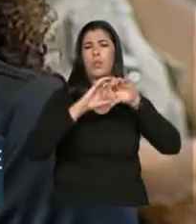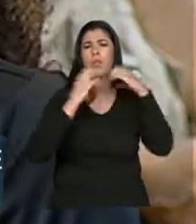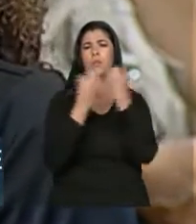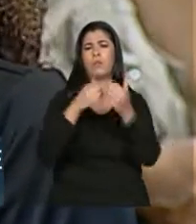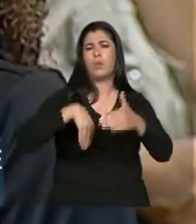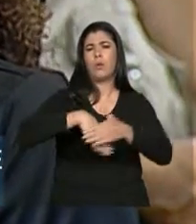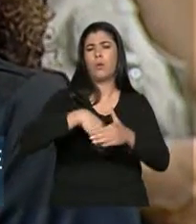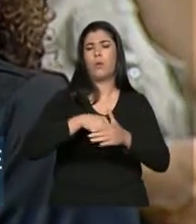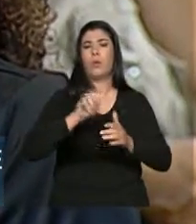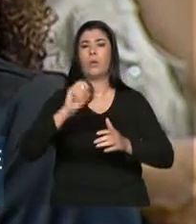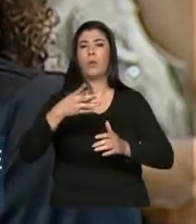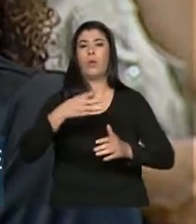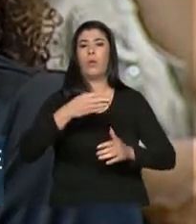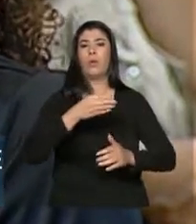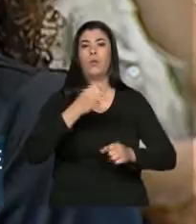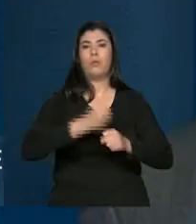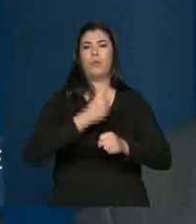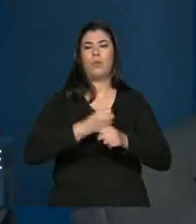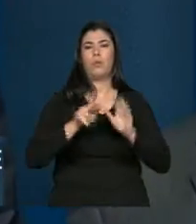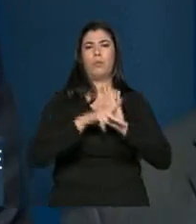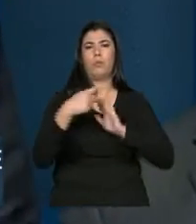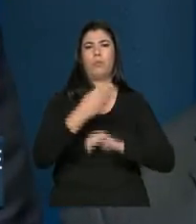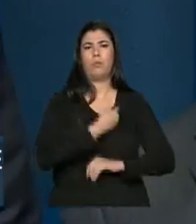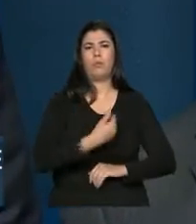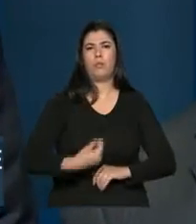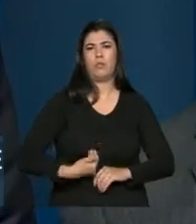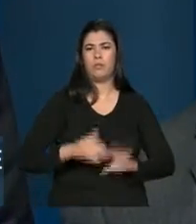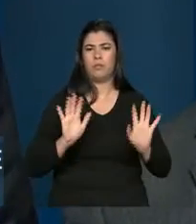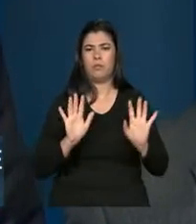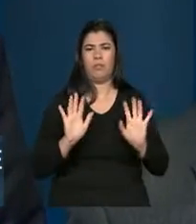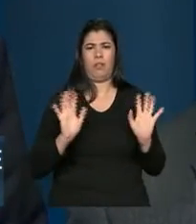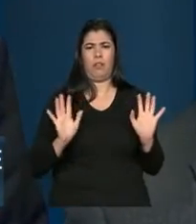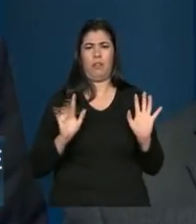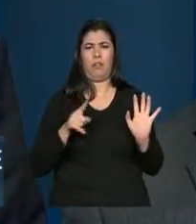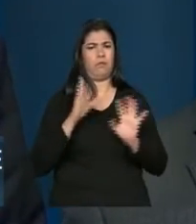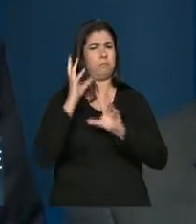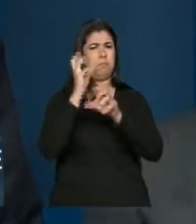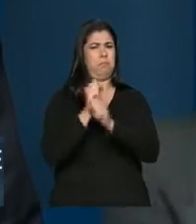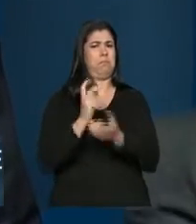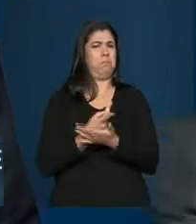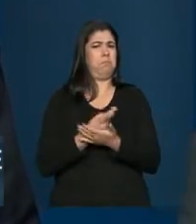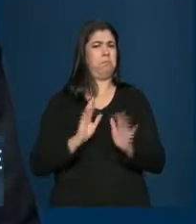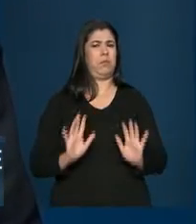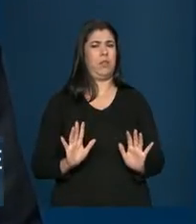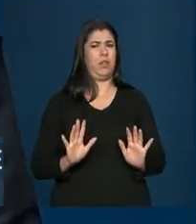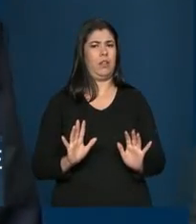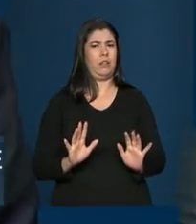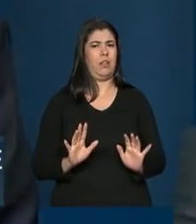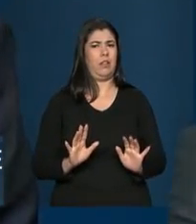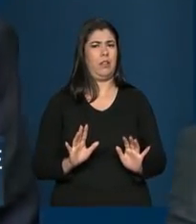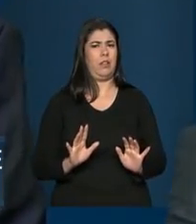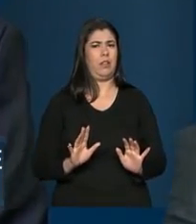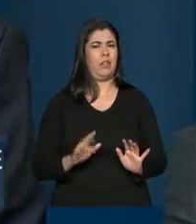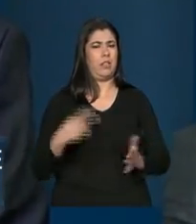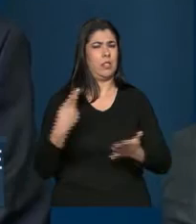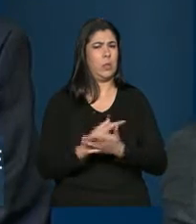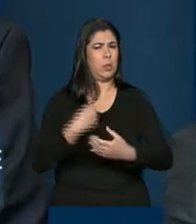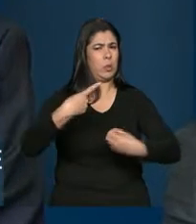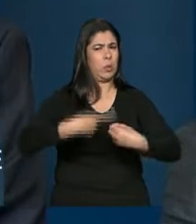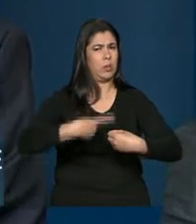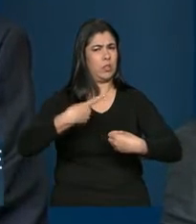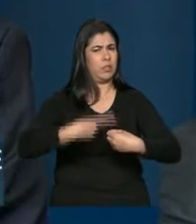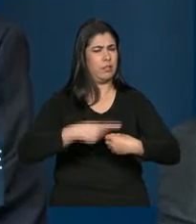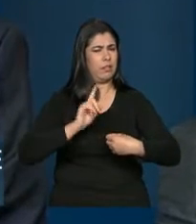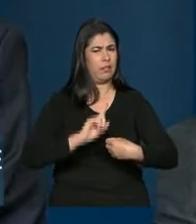são obras do próprio governo? Não, mas não permite essa conclusão. Então, não.